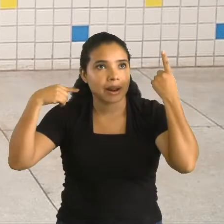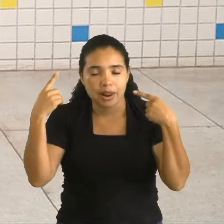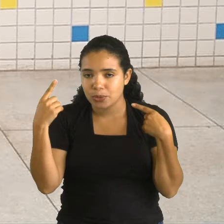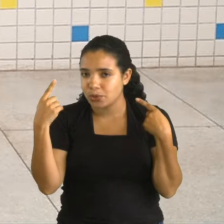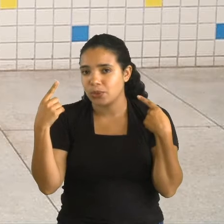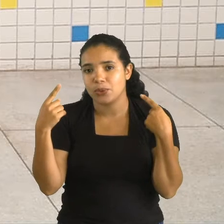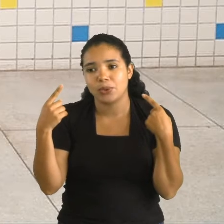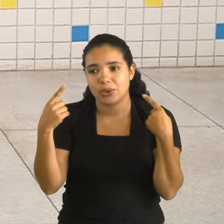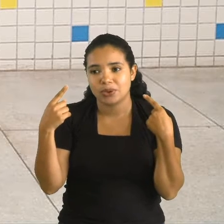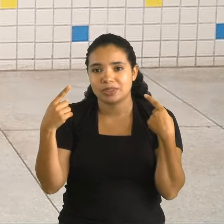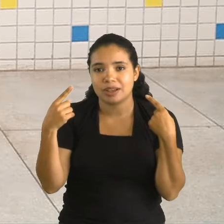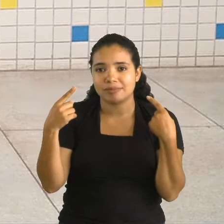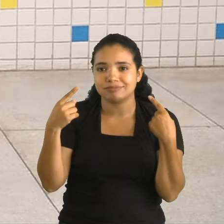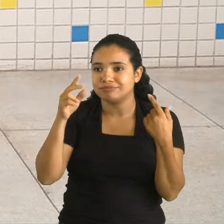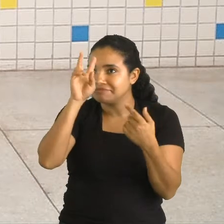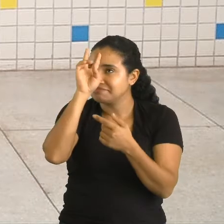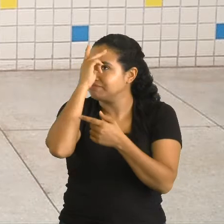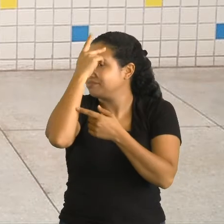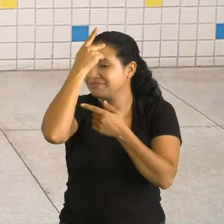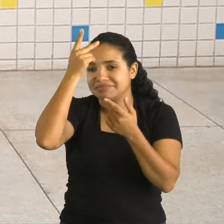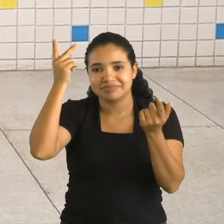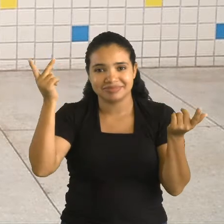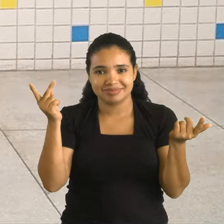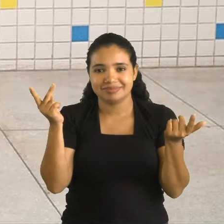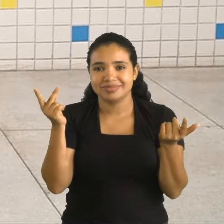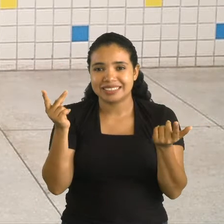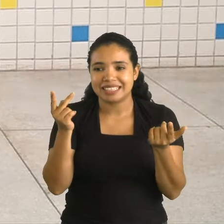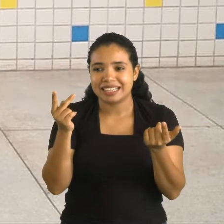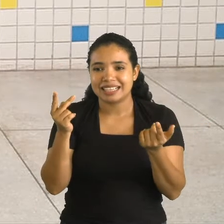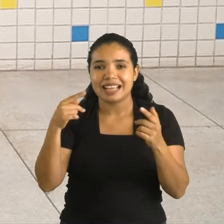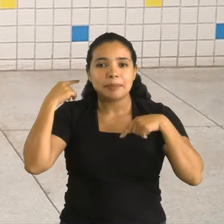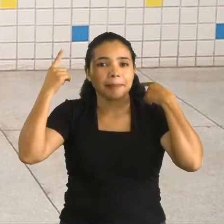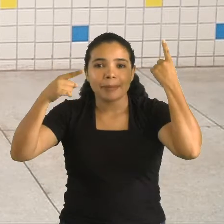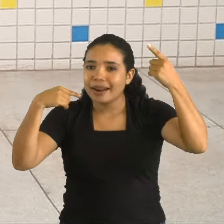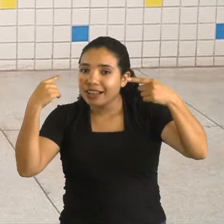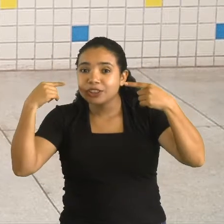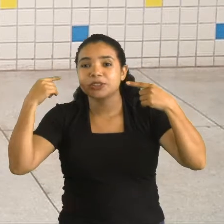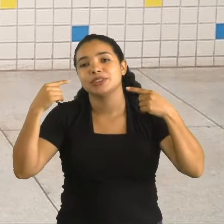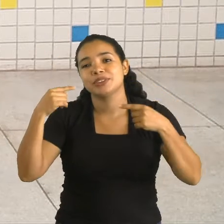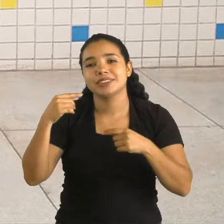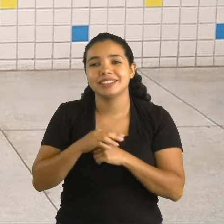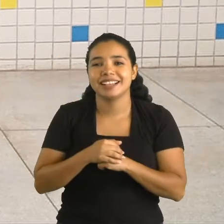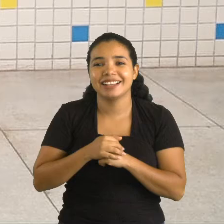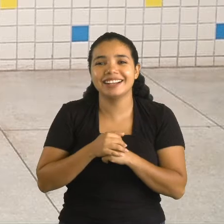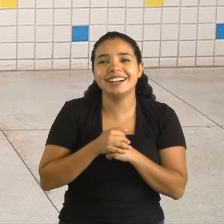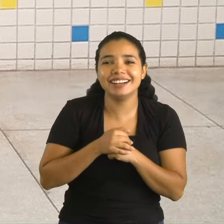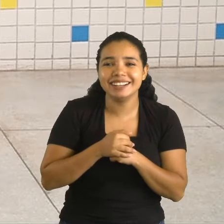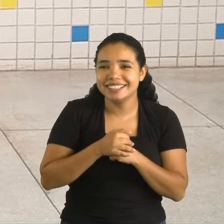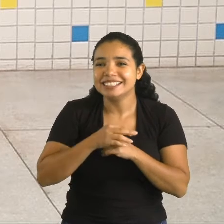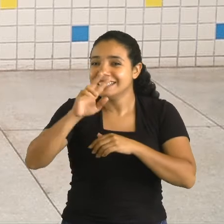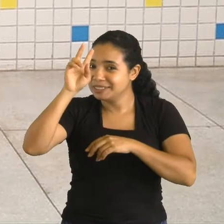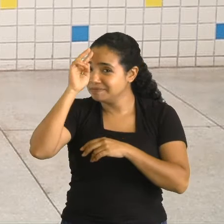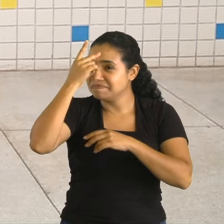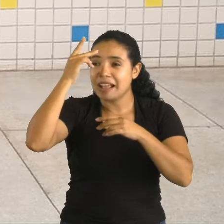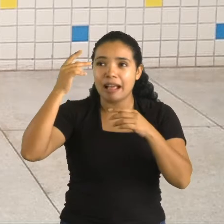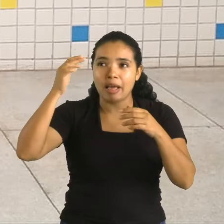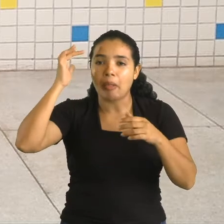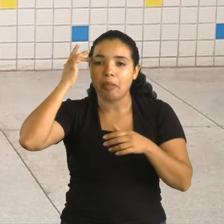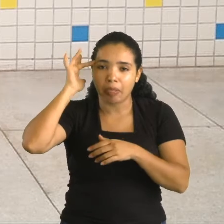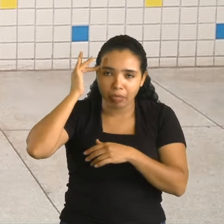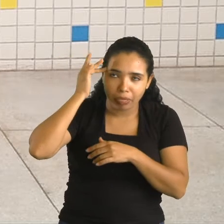adoidado, alienado, aloprado, amalucado, doido, desatinado,